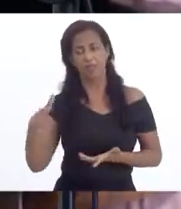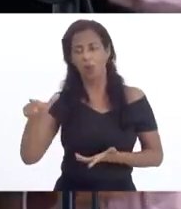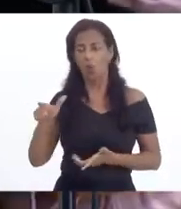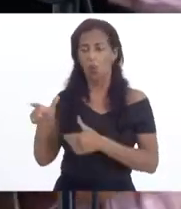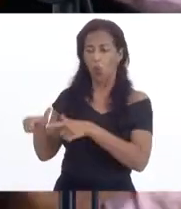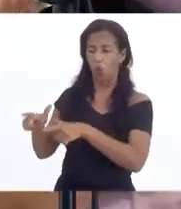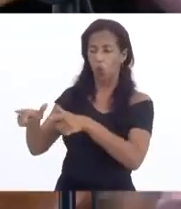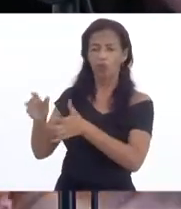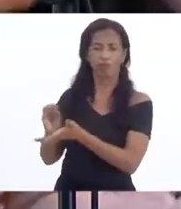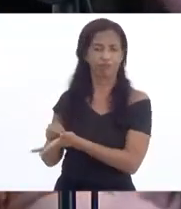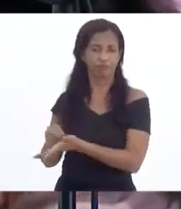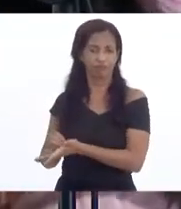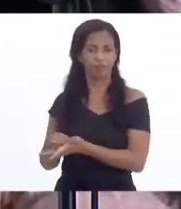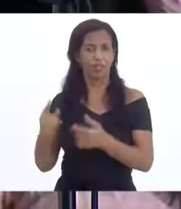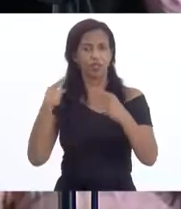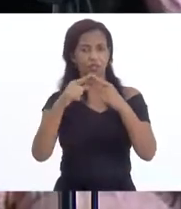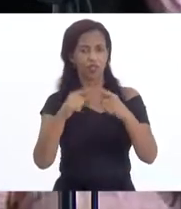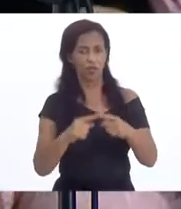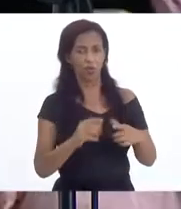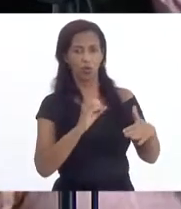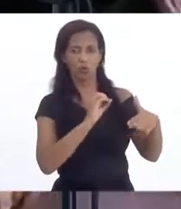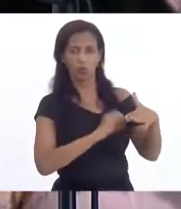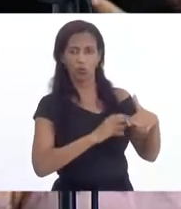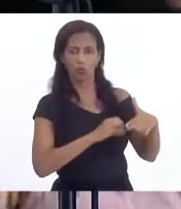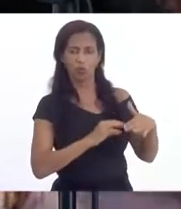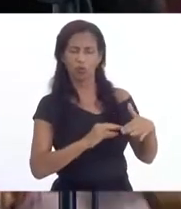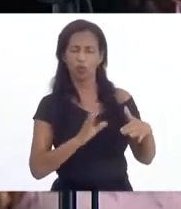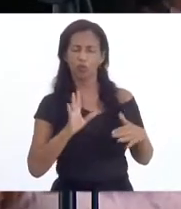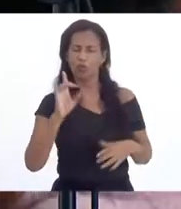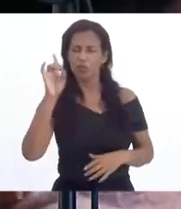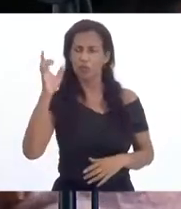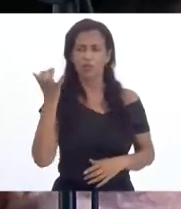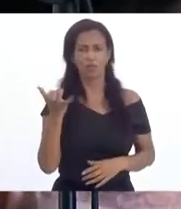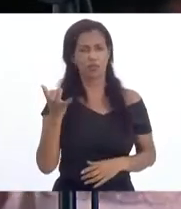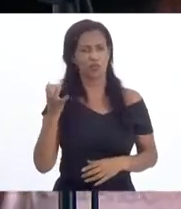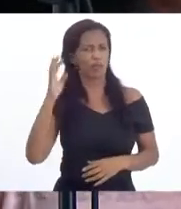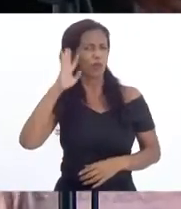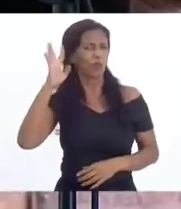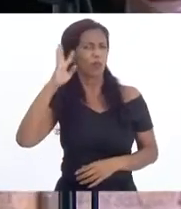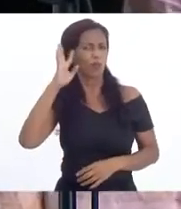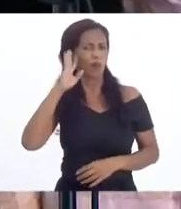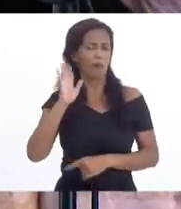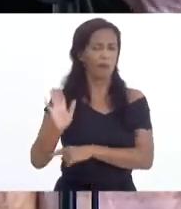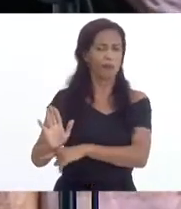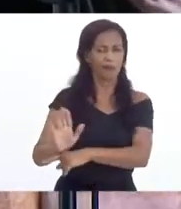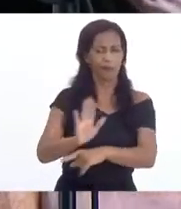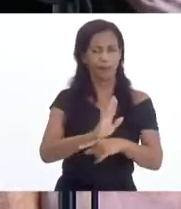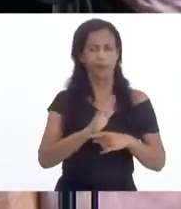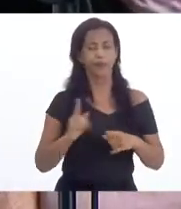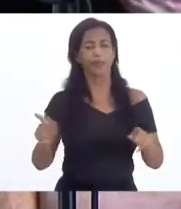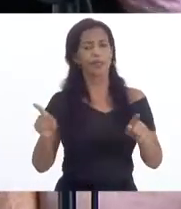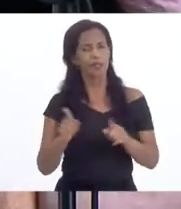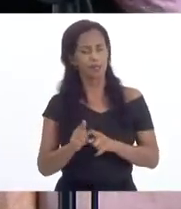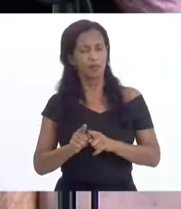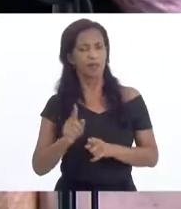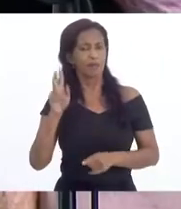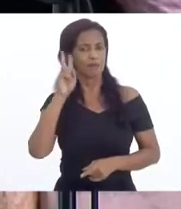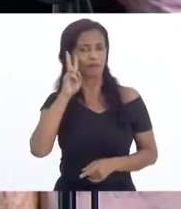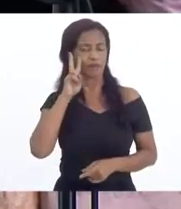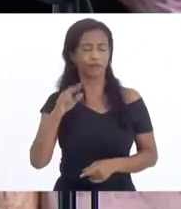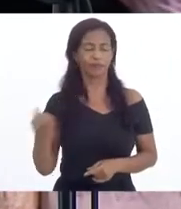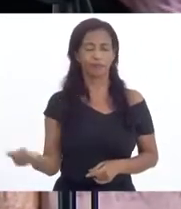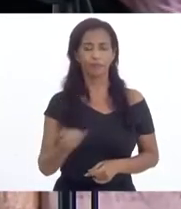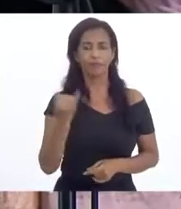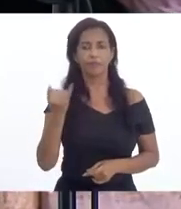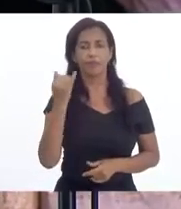podemos. Mas, de acordo com esse fundo, poderemos, se Deus quiser, sonhar e poder estar fazendo isso. Também quero ressaltar aqui a